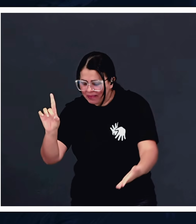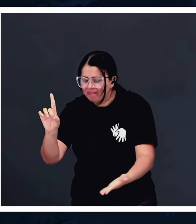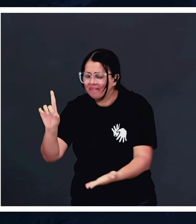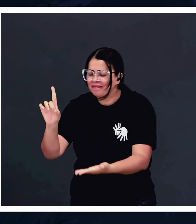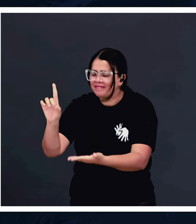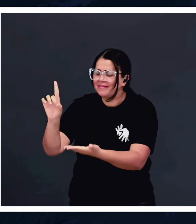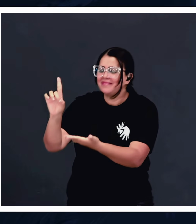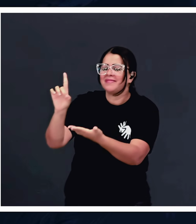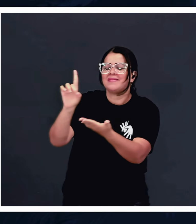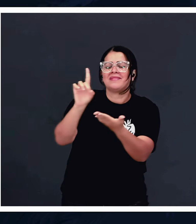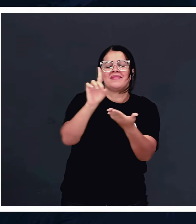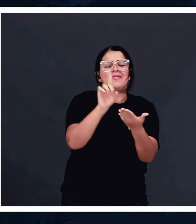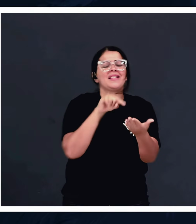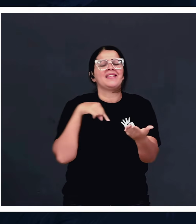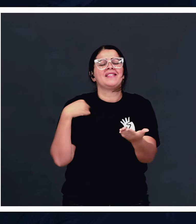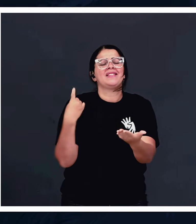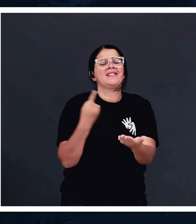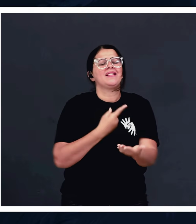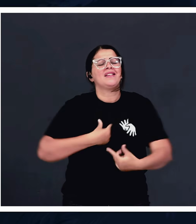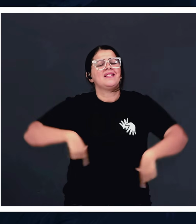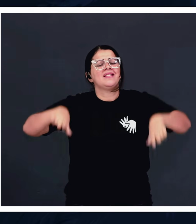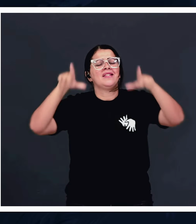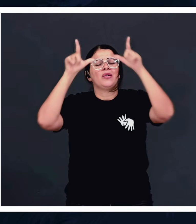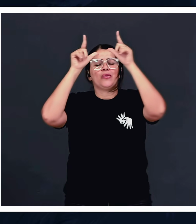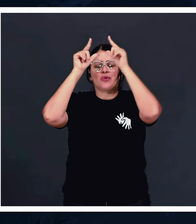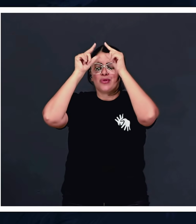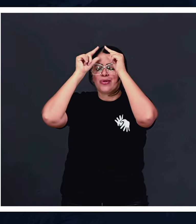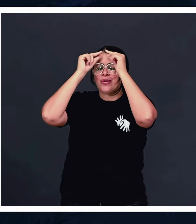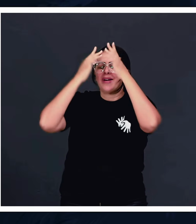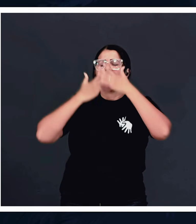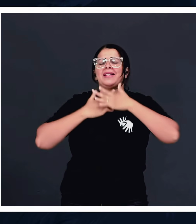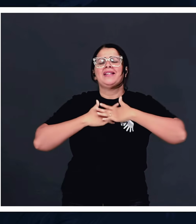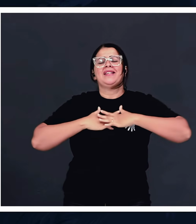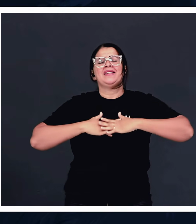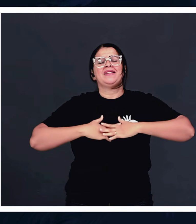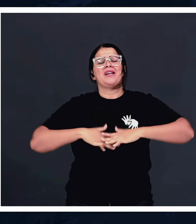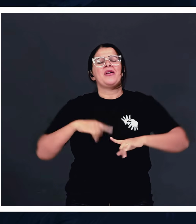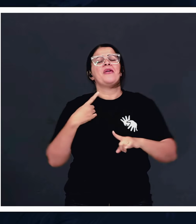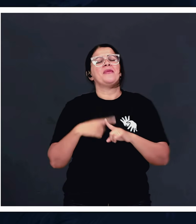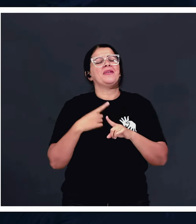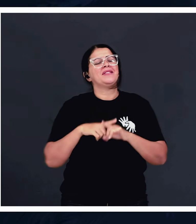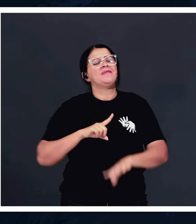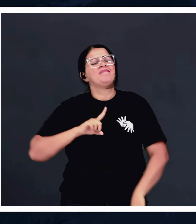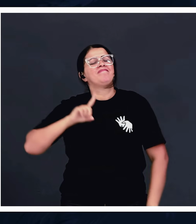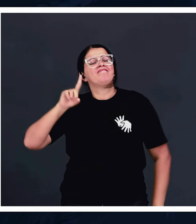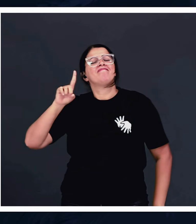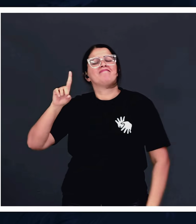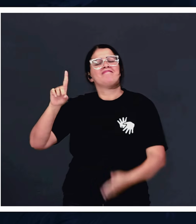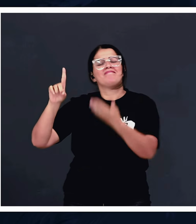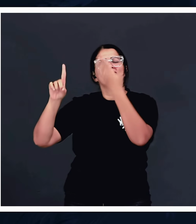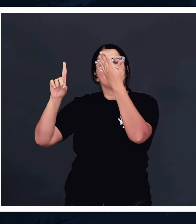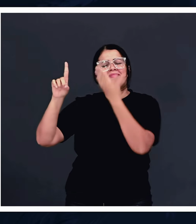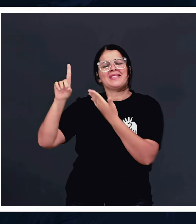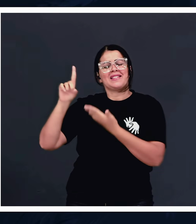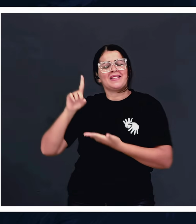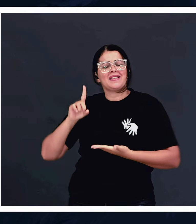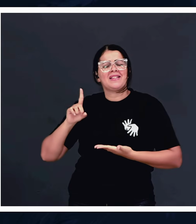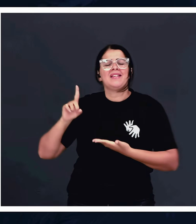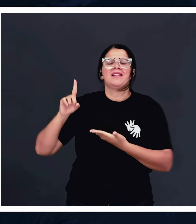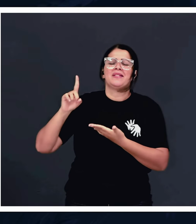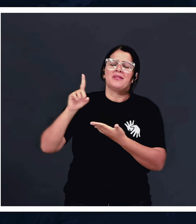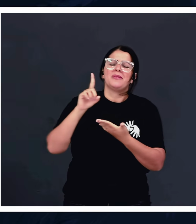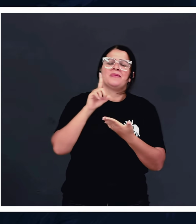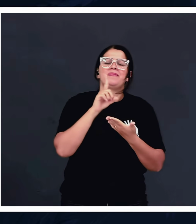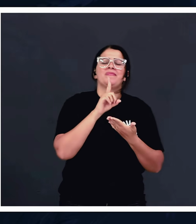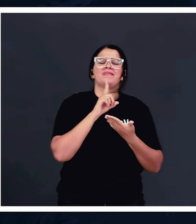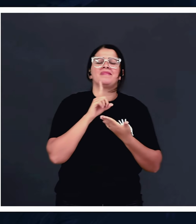Nós somos gratos, Senhor, a Ti. Nós queremos honrar-Te, Senhor, com as nossas escolhas, porque as nossas escolhas, elas nos definem. E